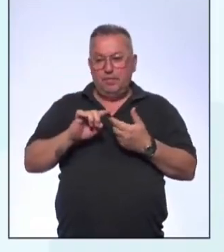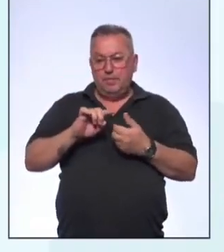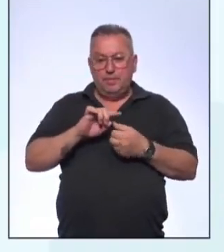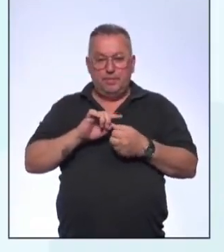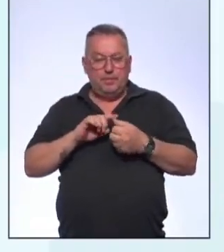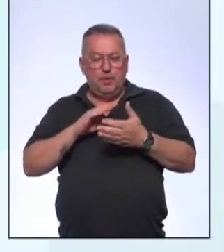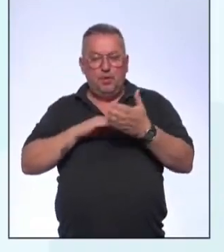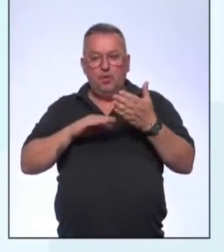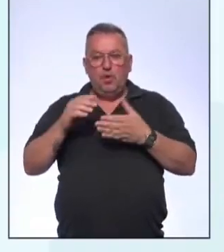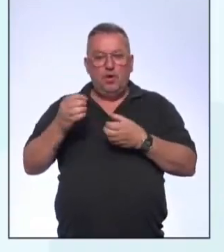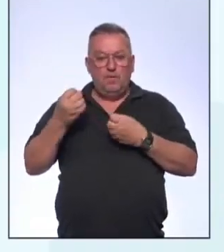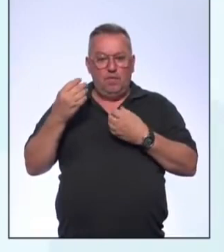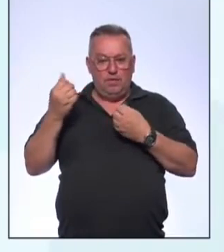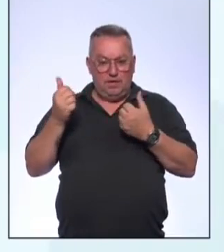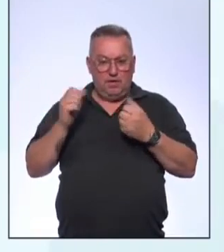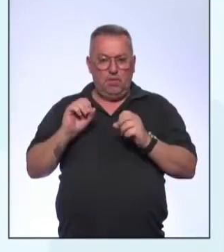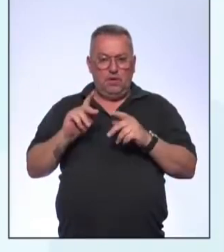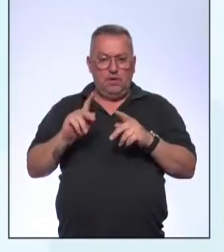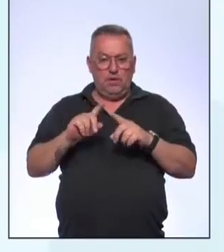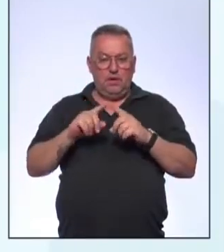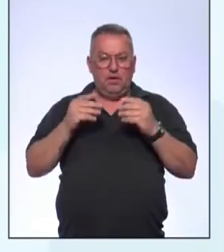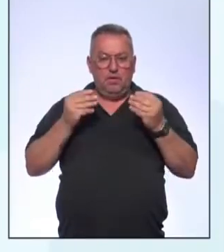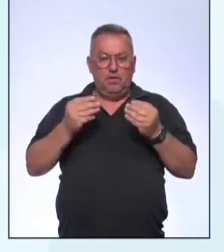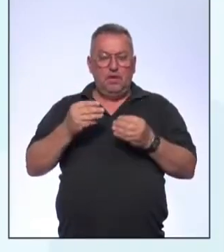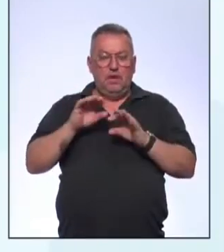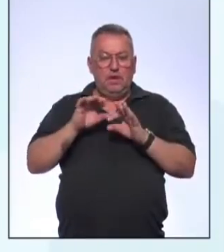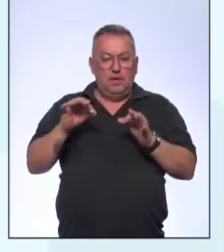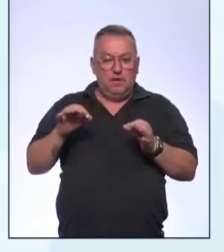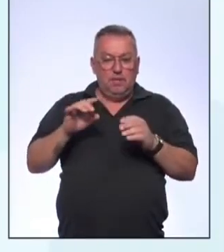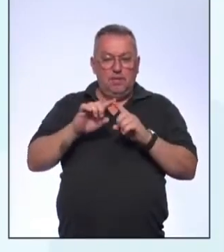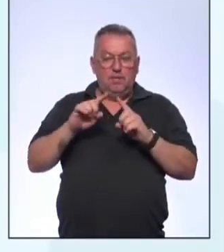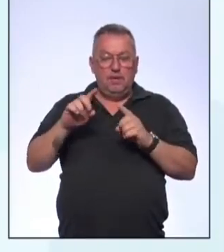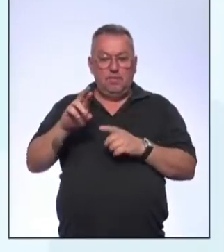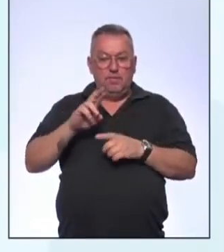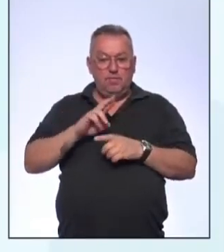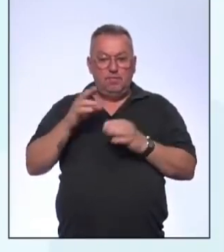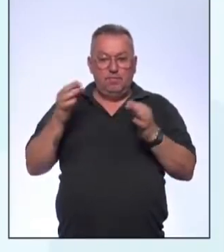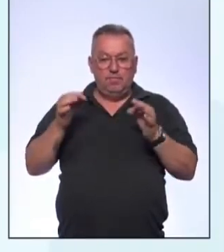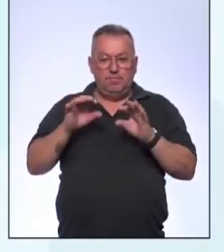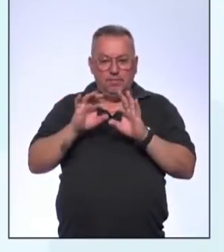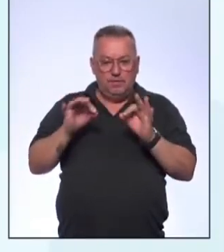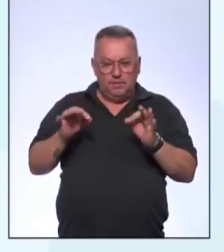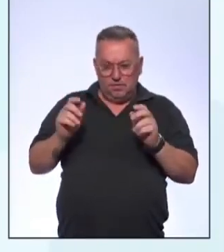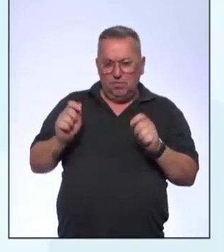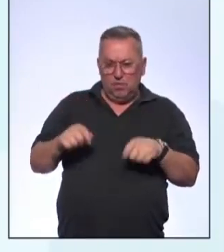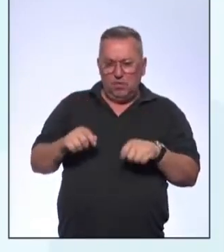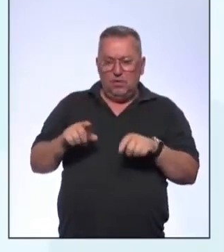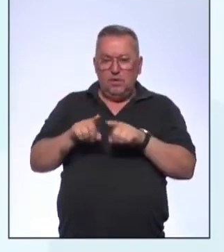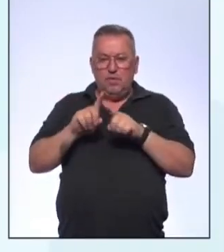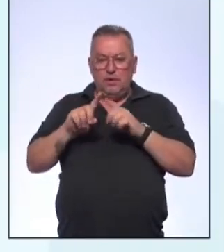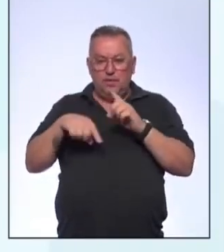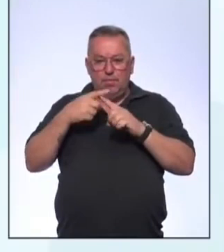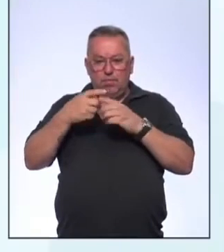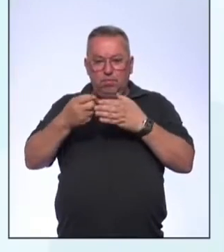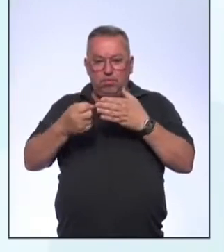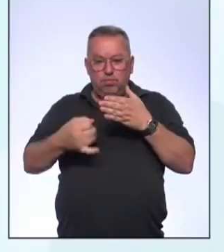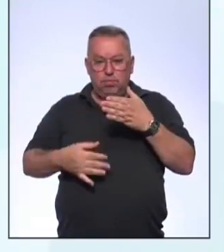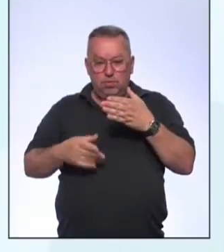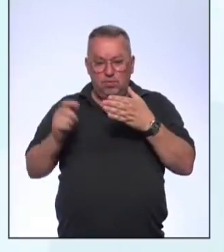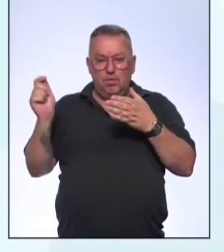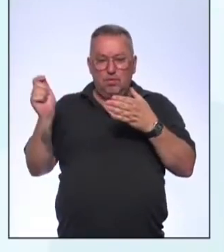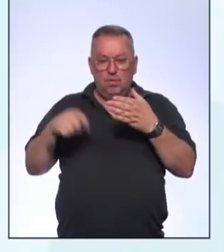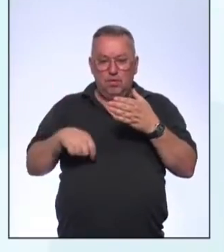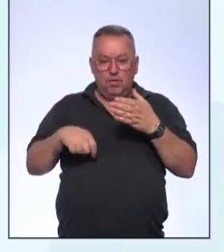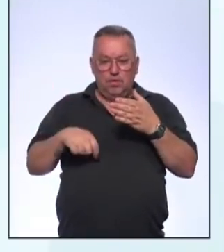é a importância disso, tá bom? Eu deixei a pergunta simples aí. Quem quer responder de forma simples, responda. Quem quiser ser mais complexo,